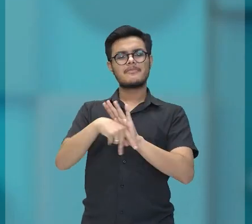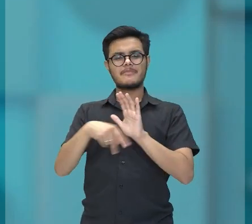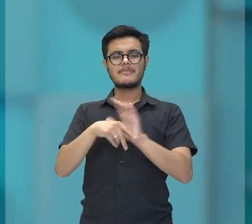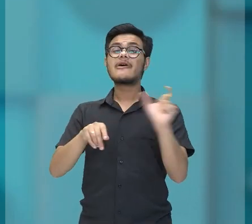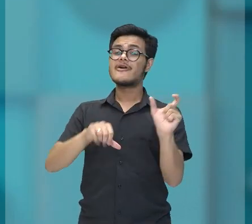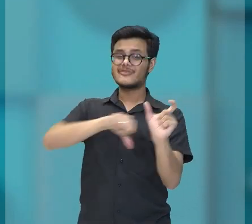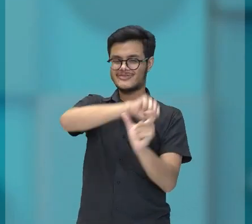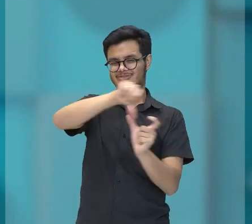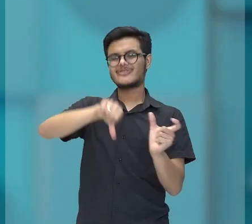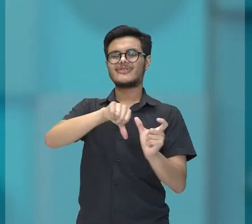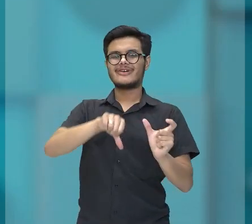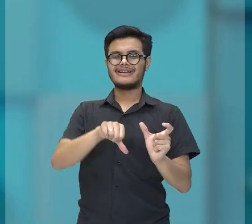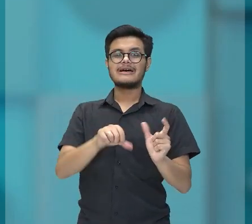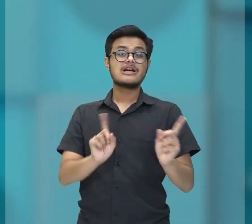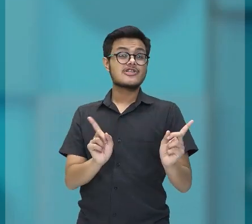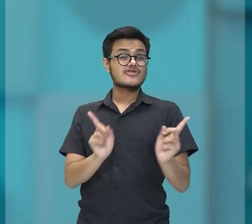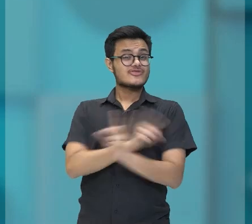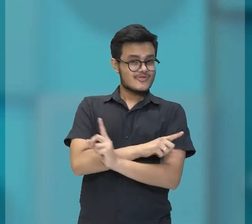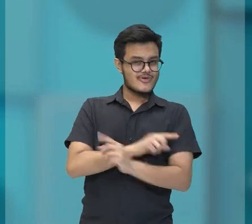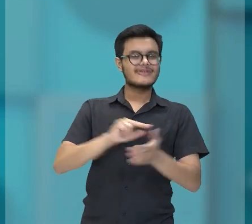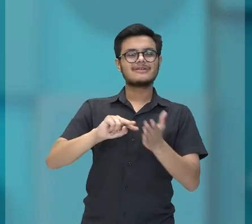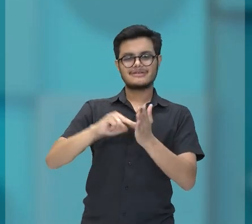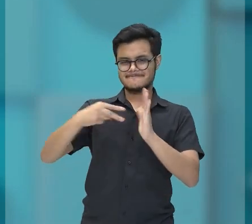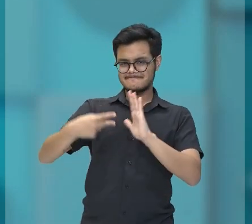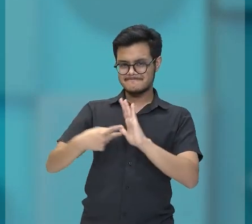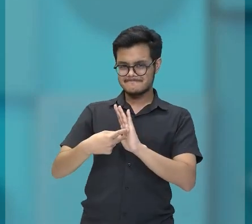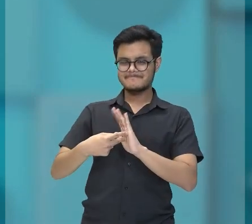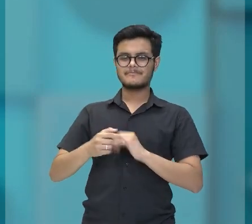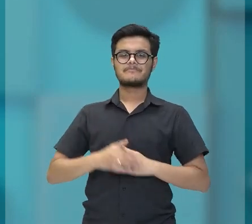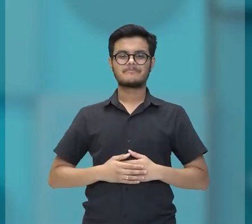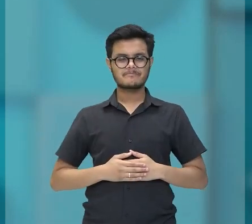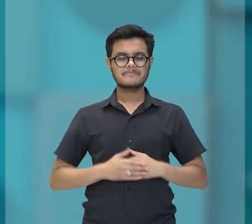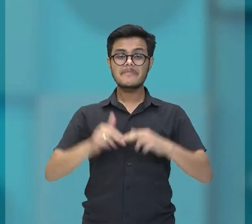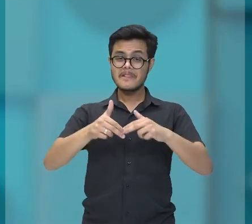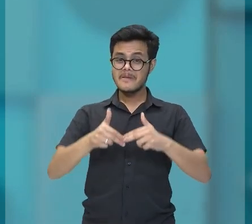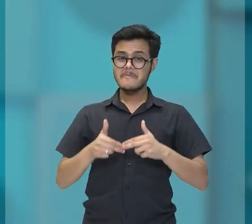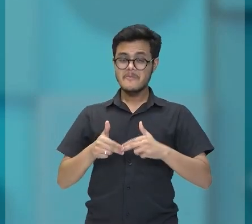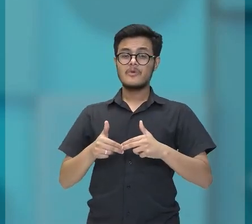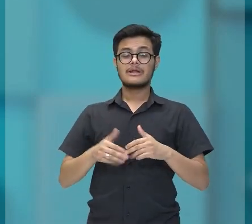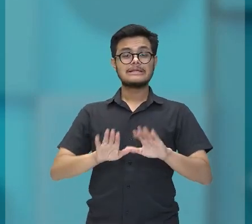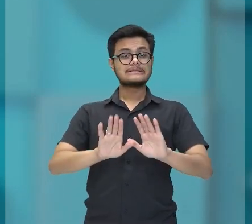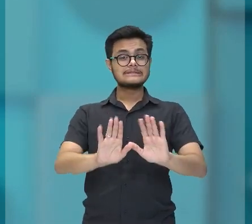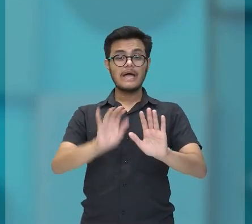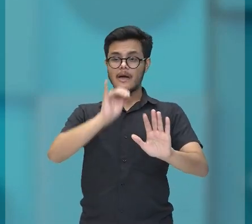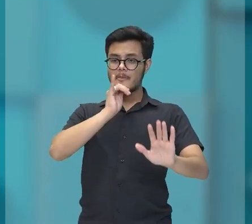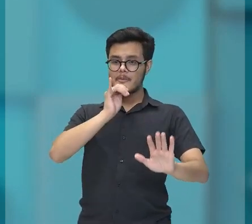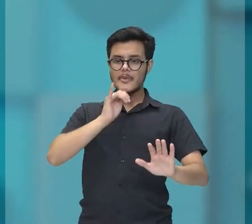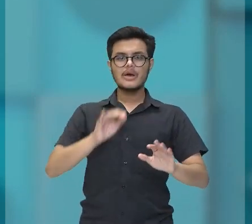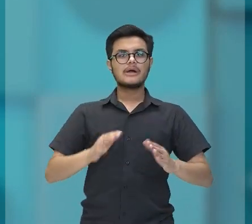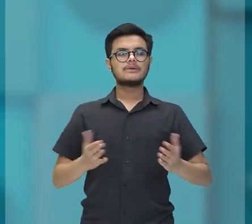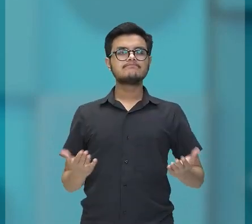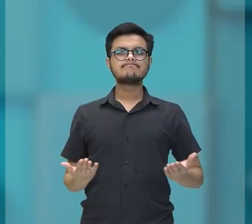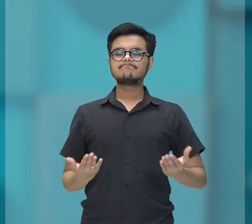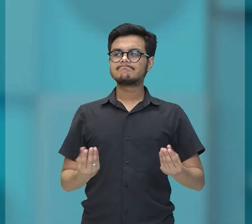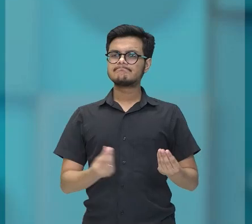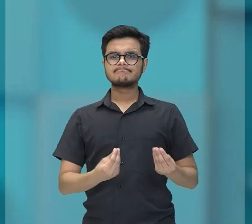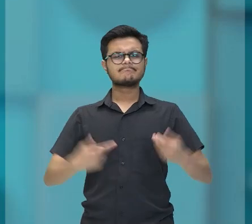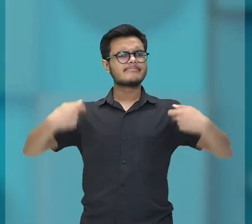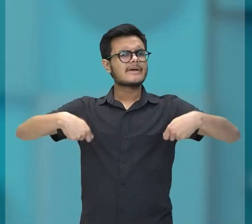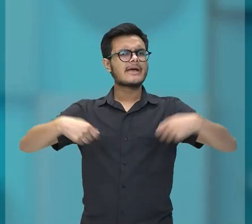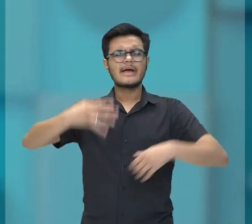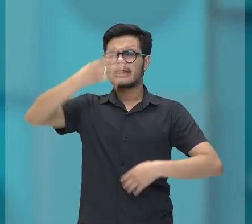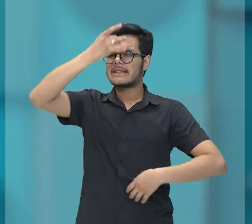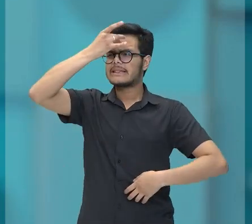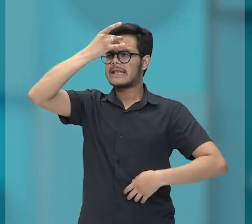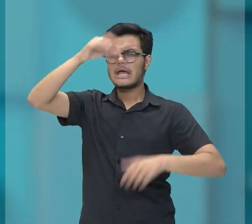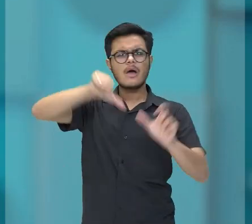verbal que eu estou apresentando na minha conjugação. E é por isso, então, que eu não preciso decorar